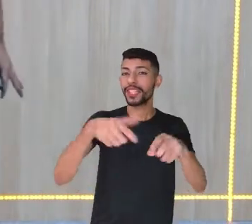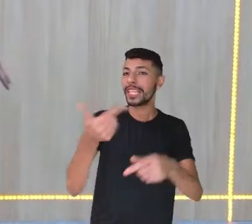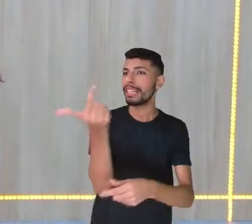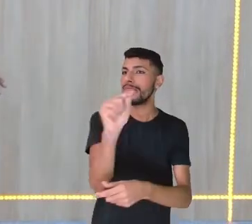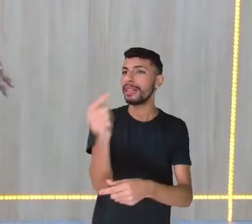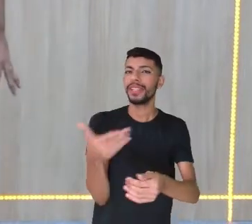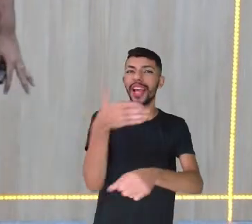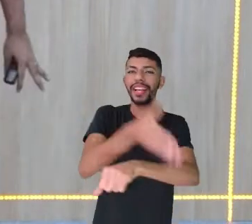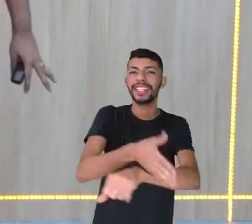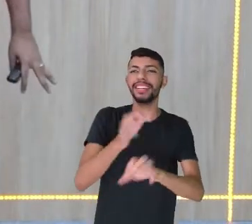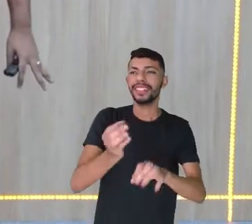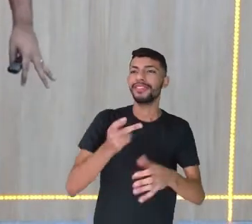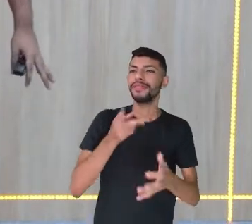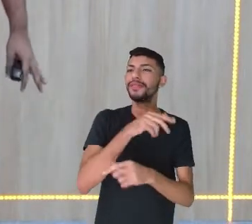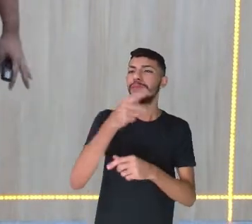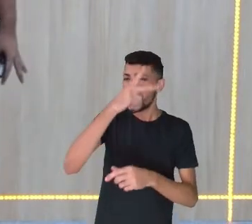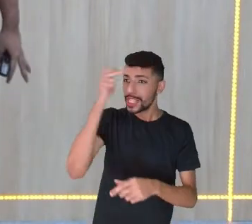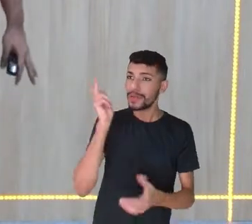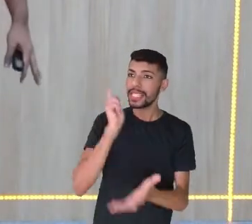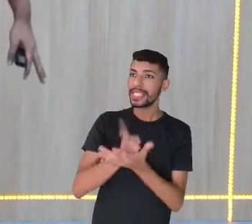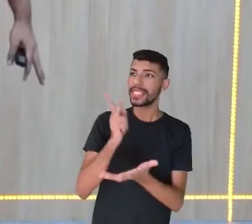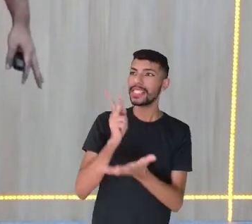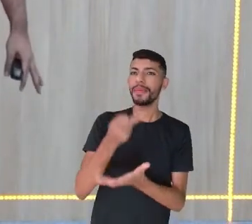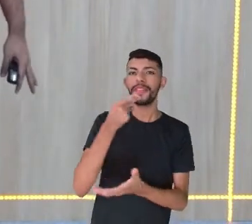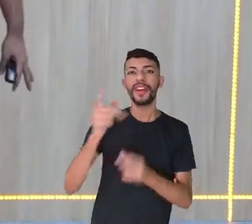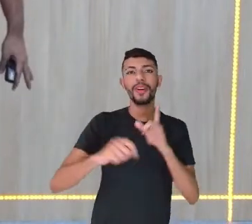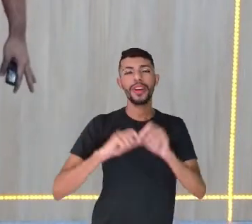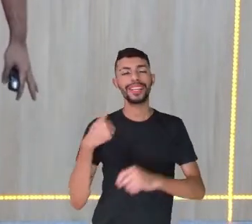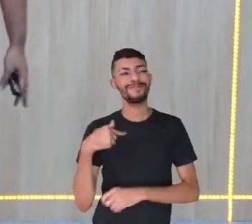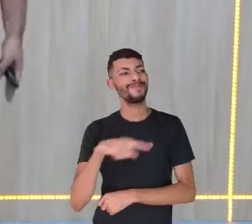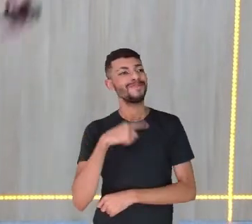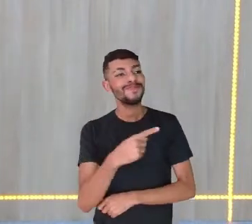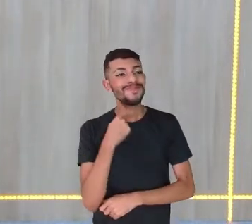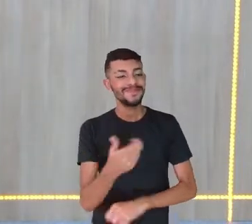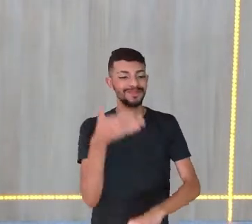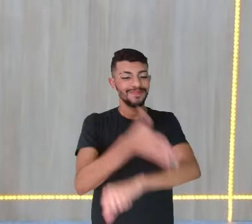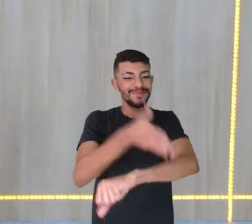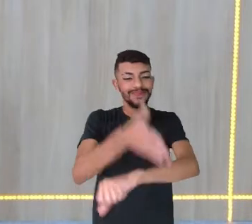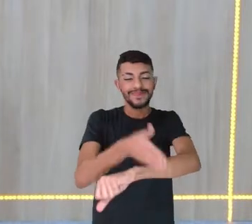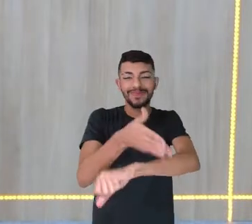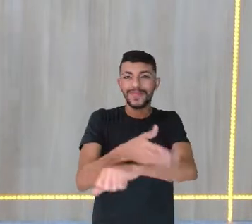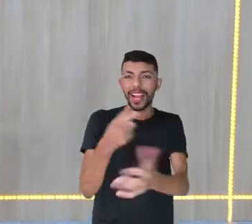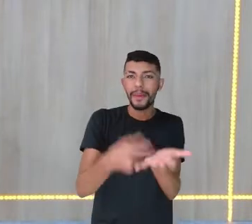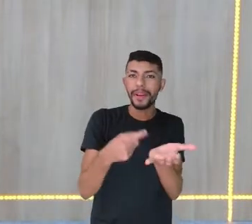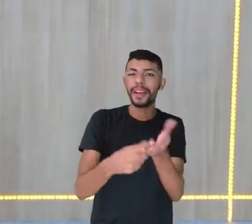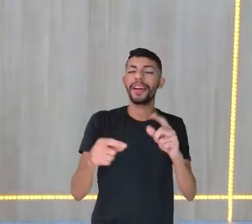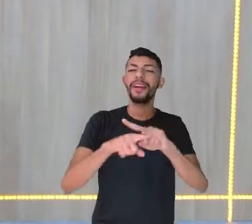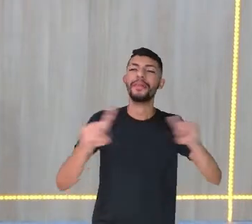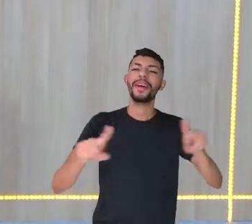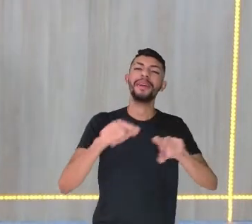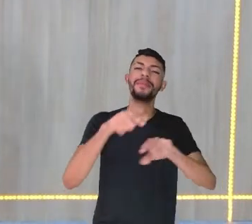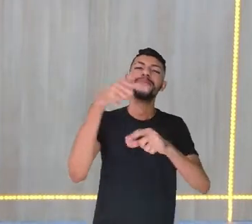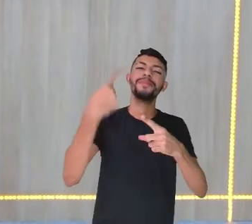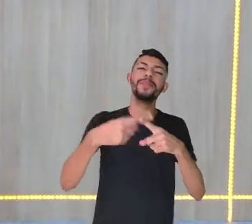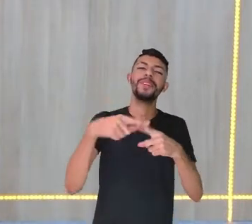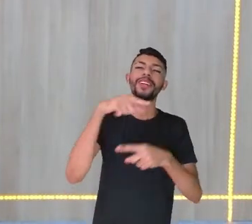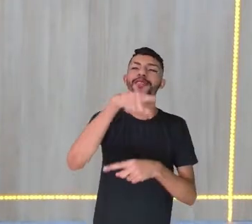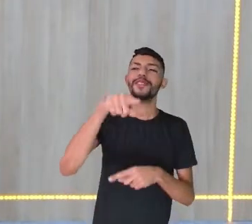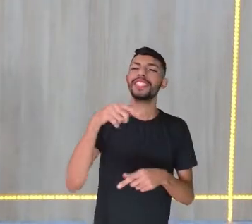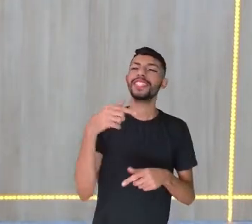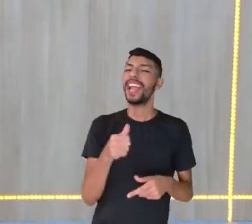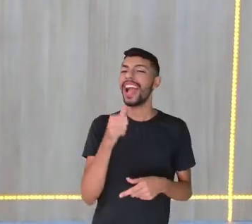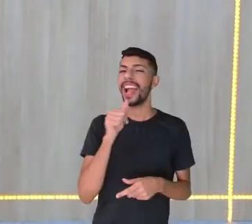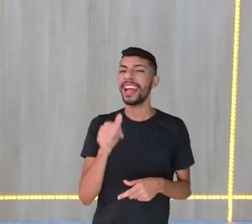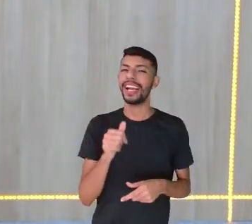né? As pessoas sempre falam, Billy, eu não consigo entrar no aplicativo, mas porque você não faz parte aqui da